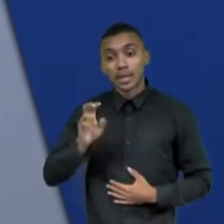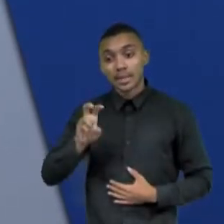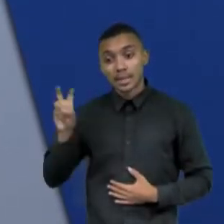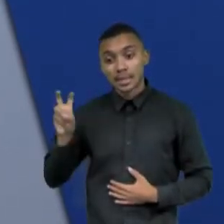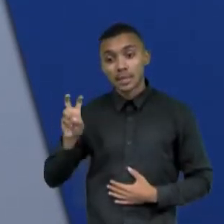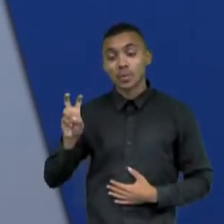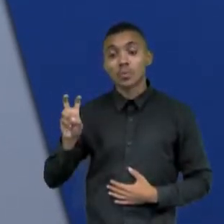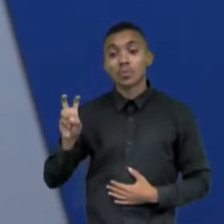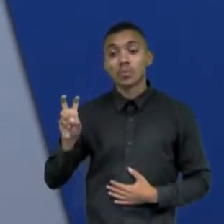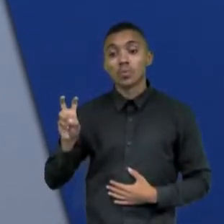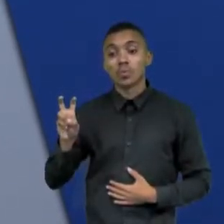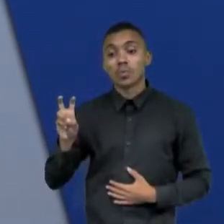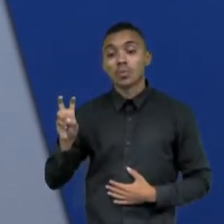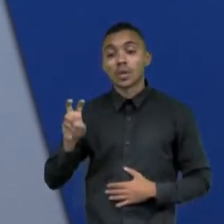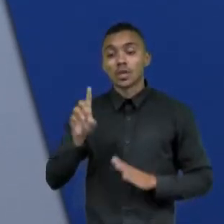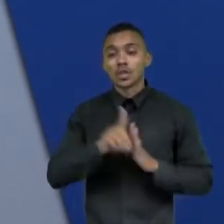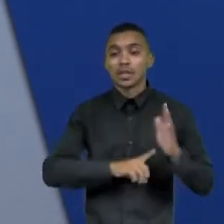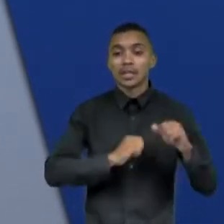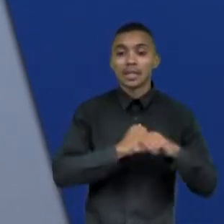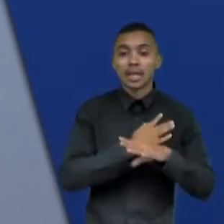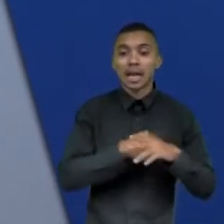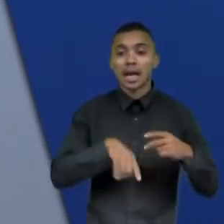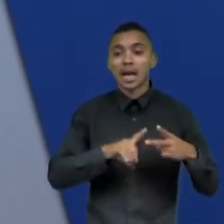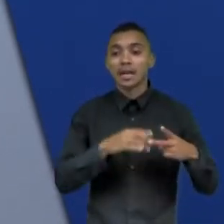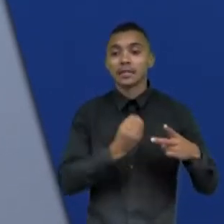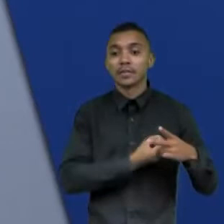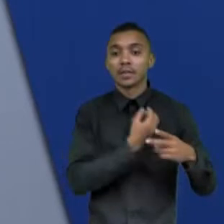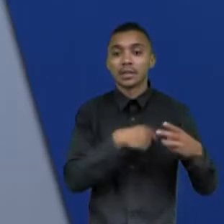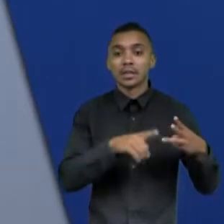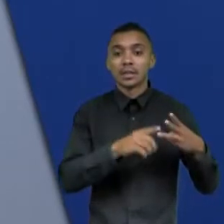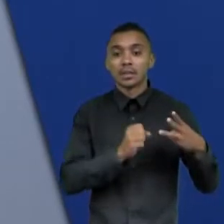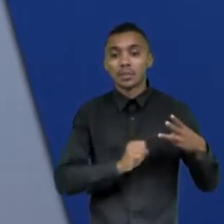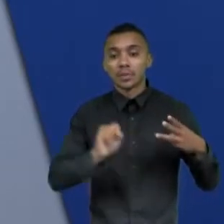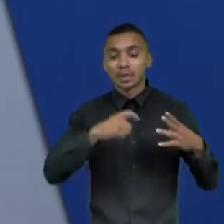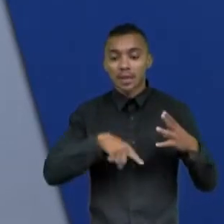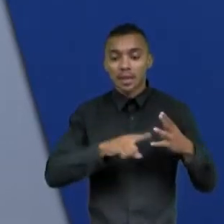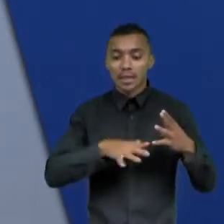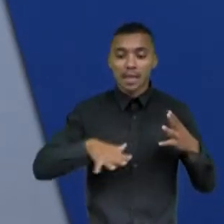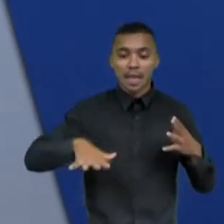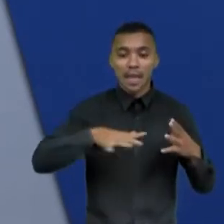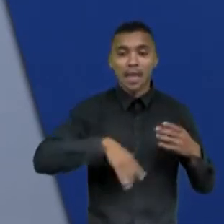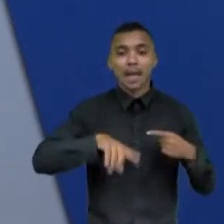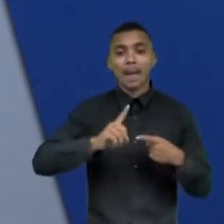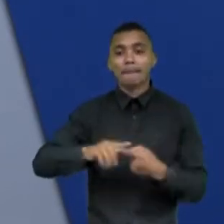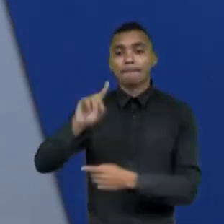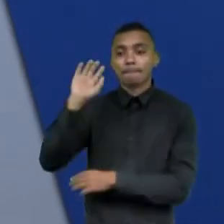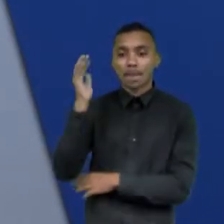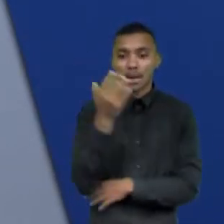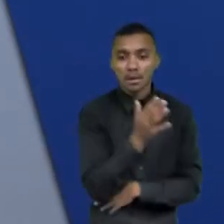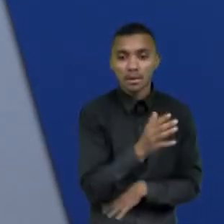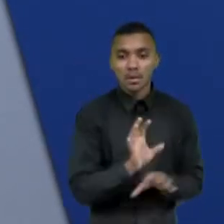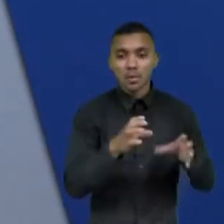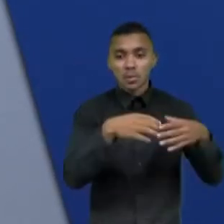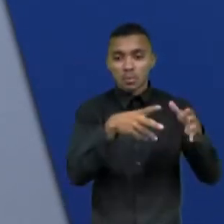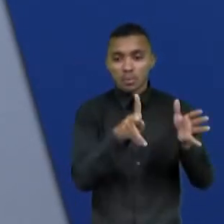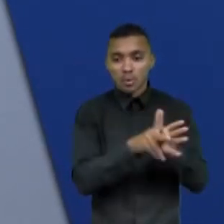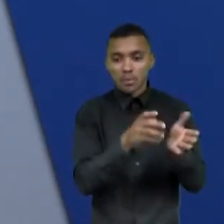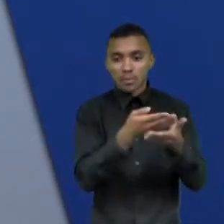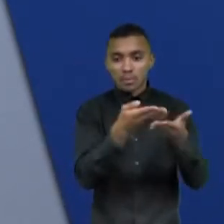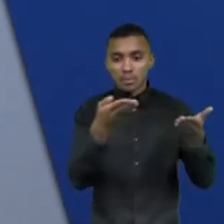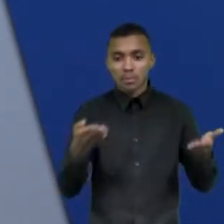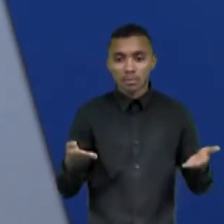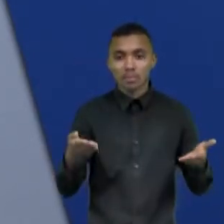direito à cidade, direito à vida e à proteção, direito à terra, meio ambiente, povos e comunidades tradicionais, direito à